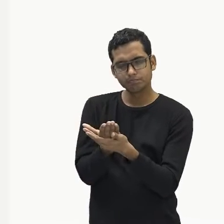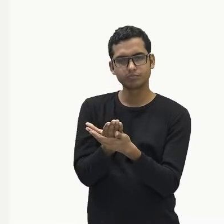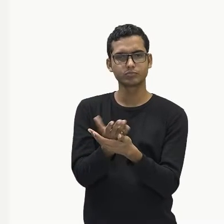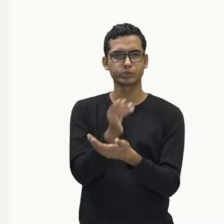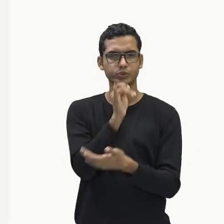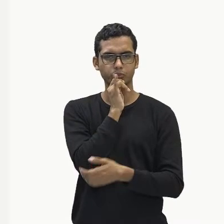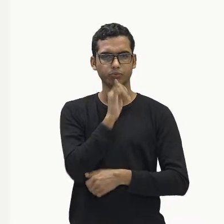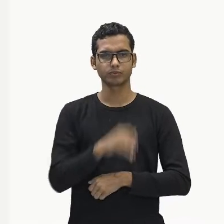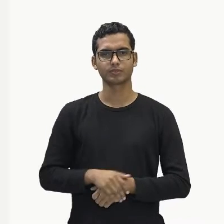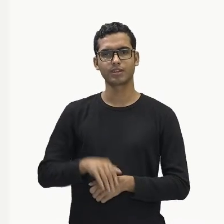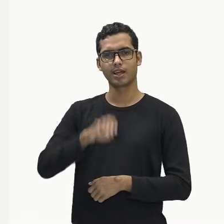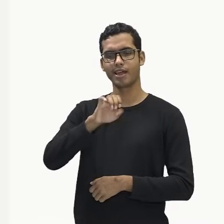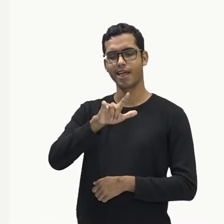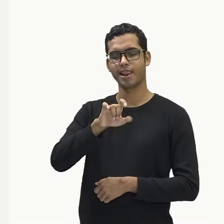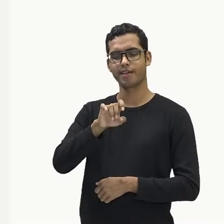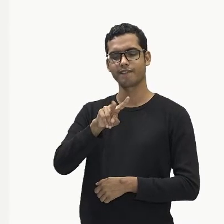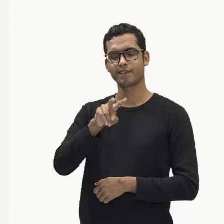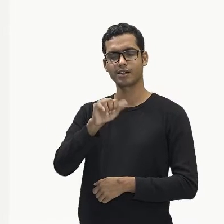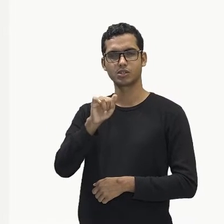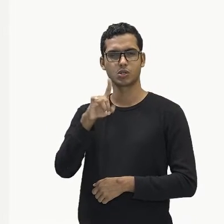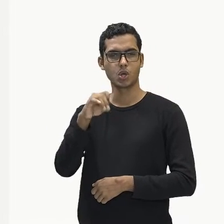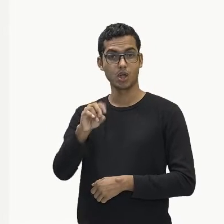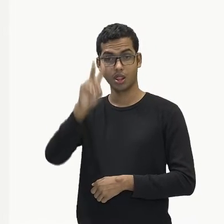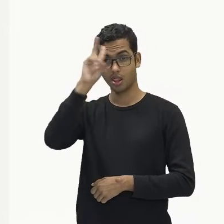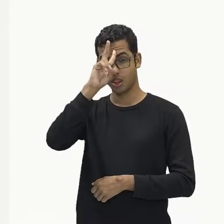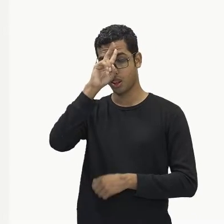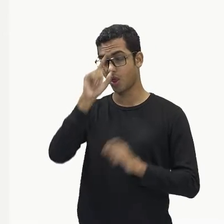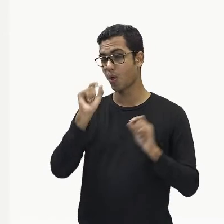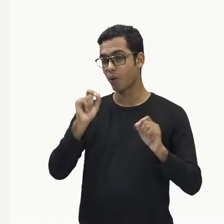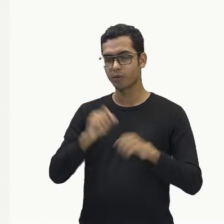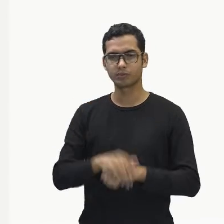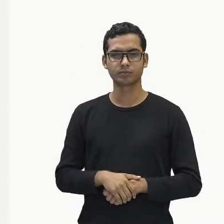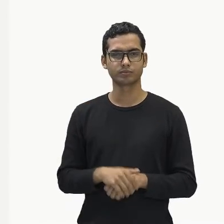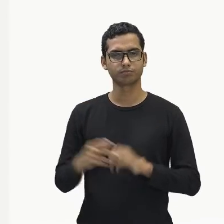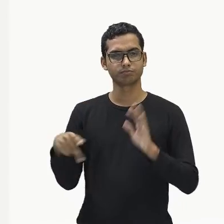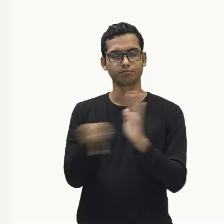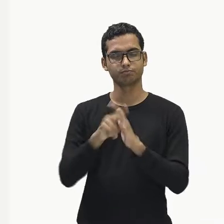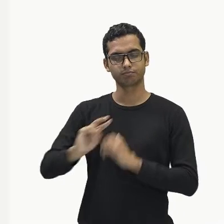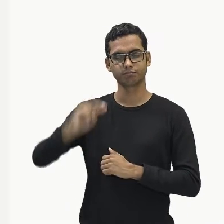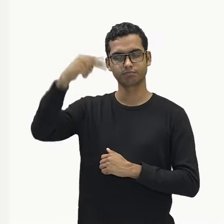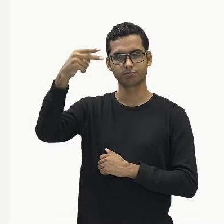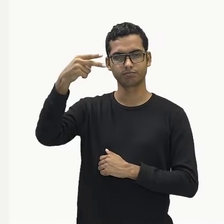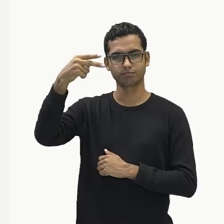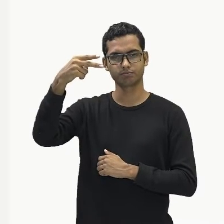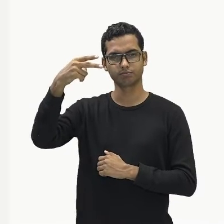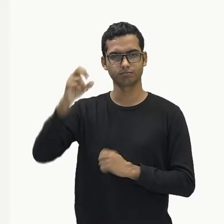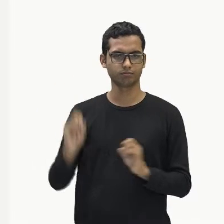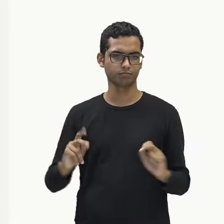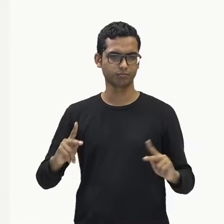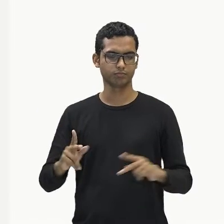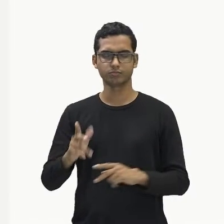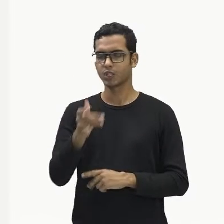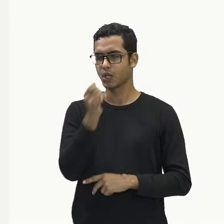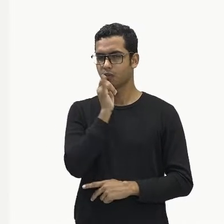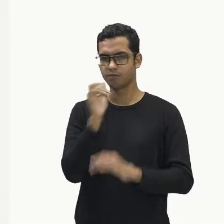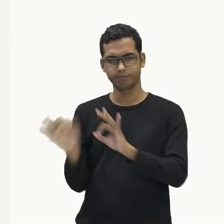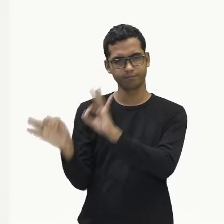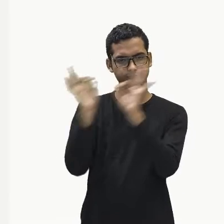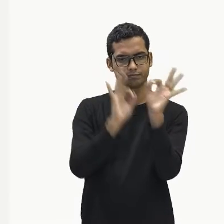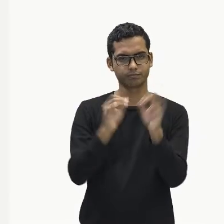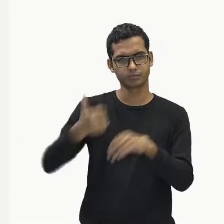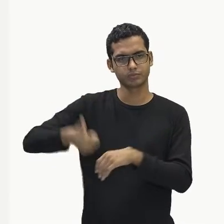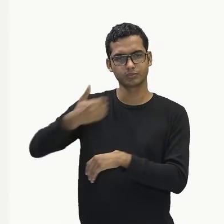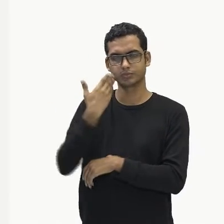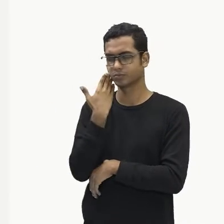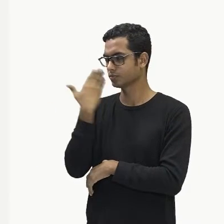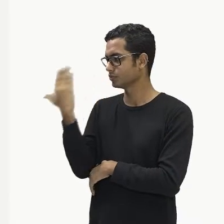palavra elevado, lembre lá do nosso expoente. Vamos ver aqui os exemplos desse primeiro caso